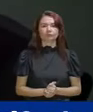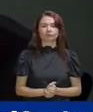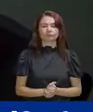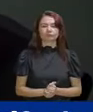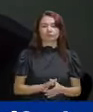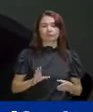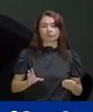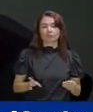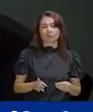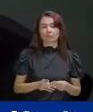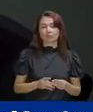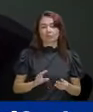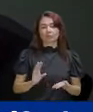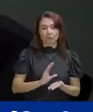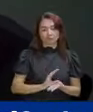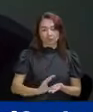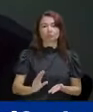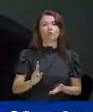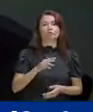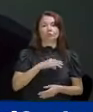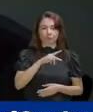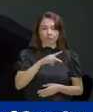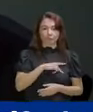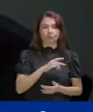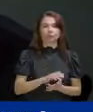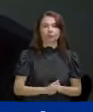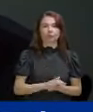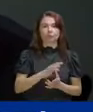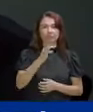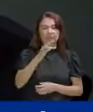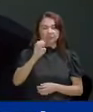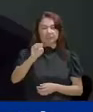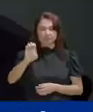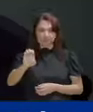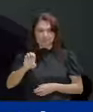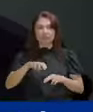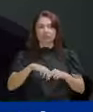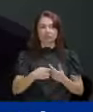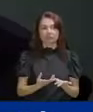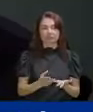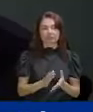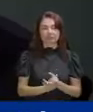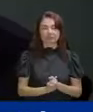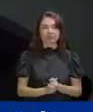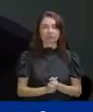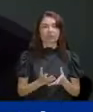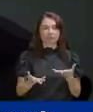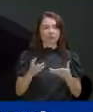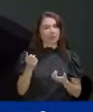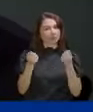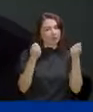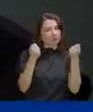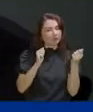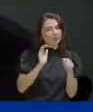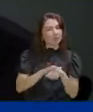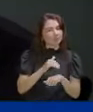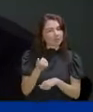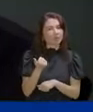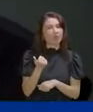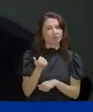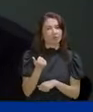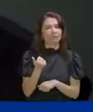provimento do recurso do Ministério Público junto ao Tribunal Superior Eleitoral, e por isso eu peço visto para analisar um pouco mais esse